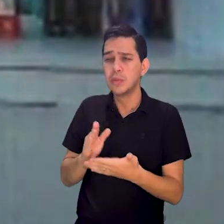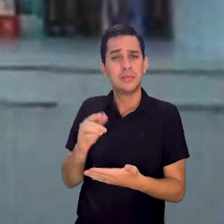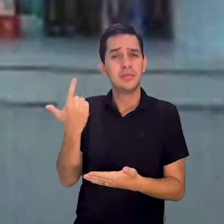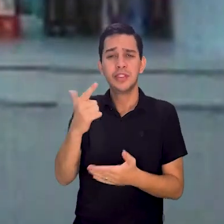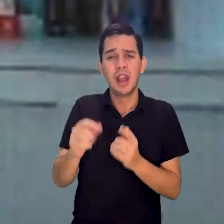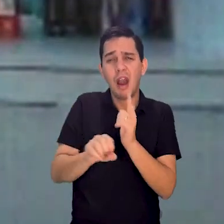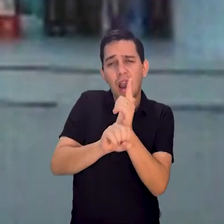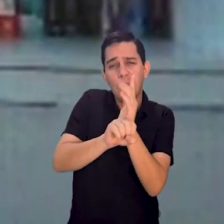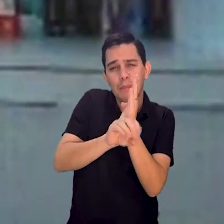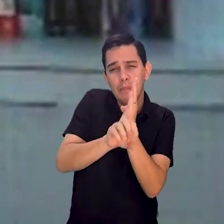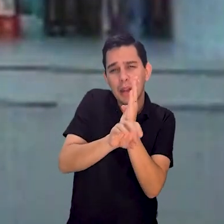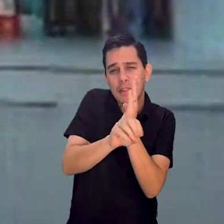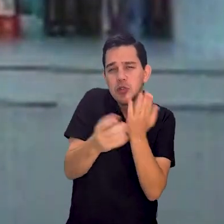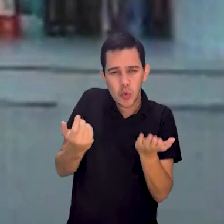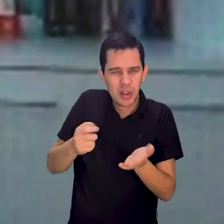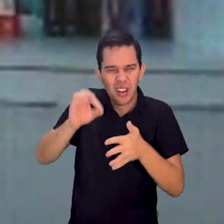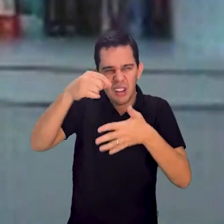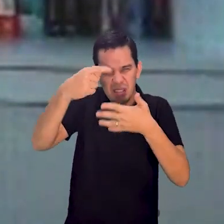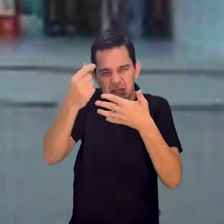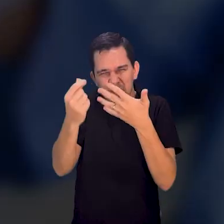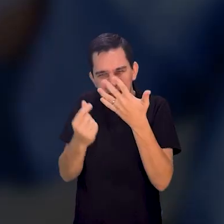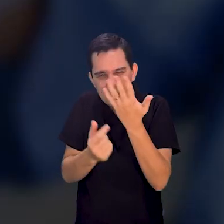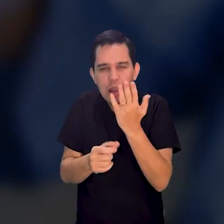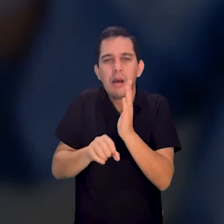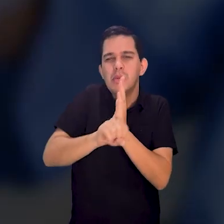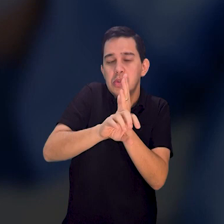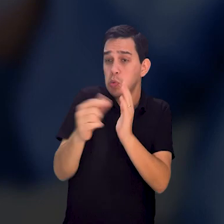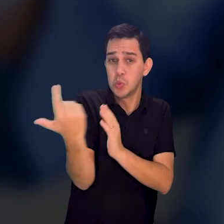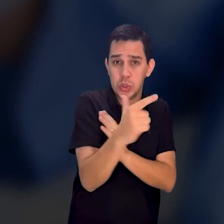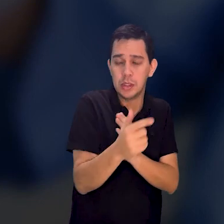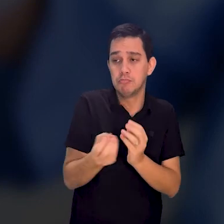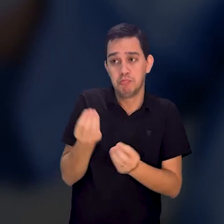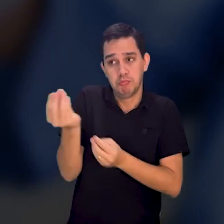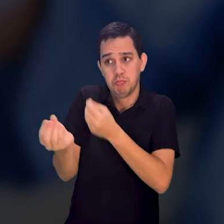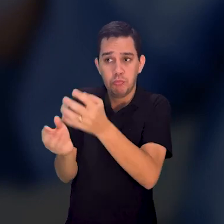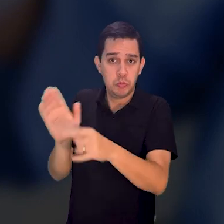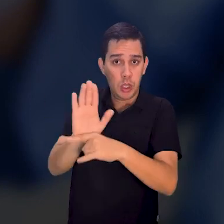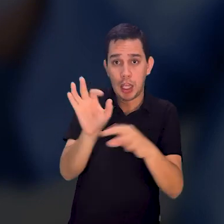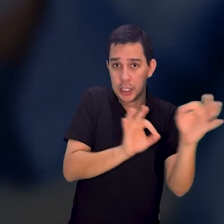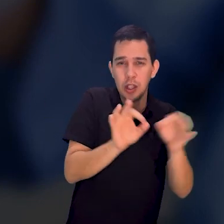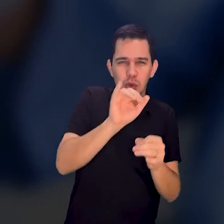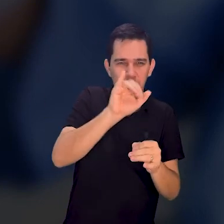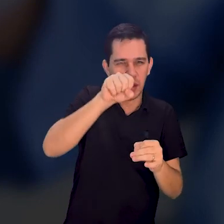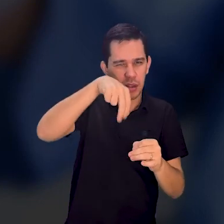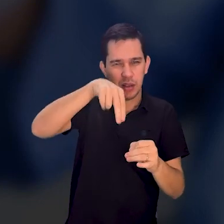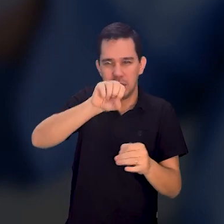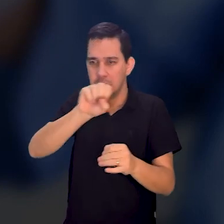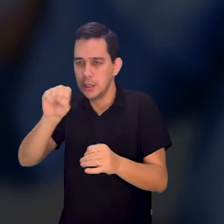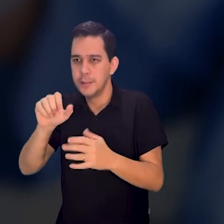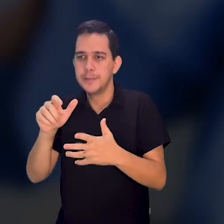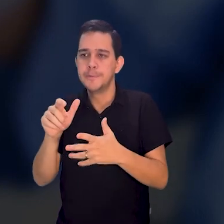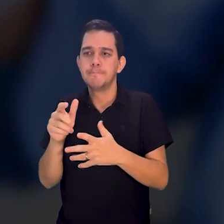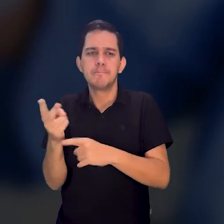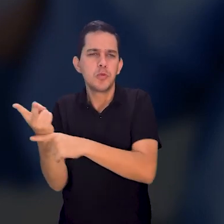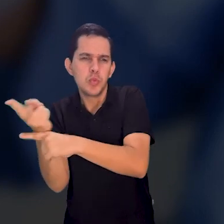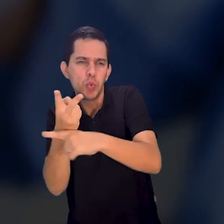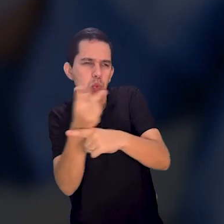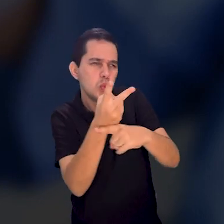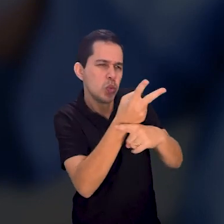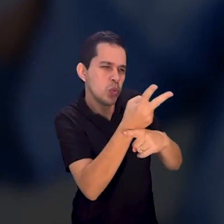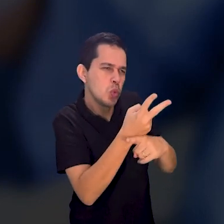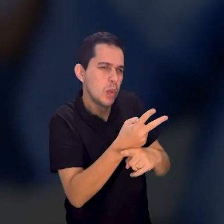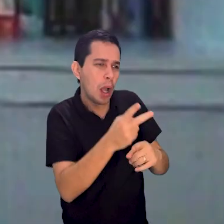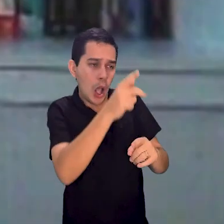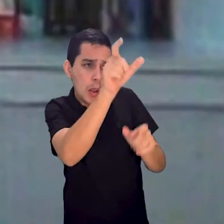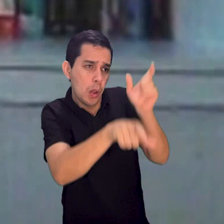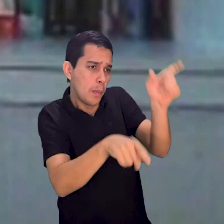solicitamos o BPC para aqueles pacientes que não tinham BPC, resgatamos as famílias que nós conseguimos identificar. Nós, inclusive,